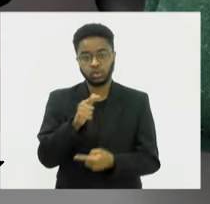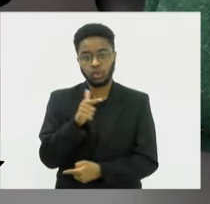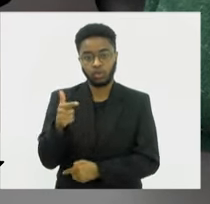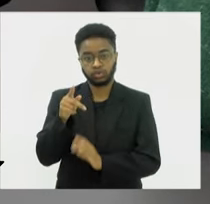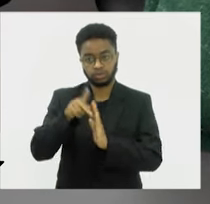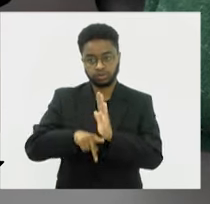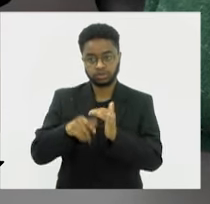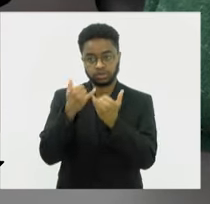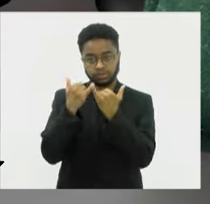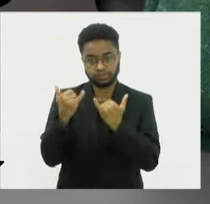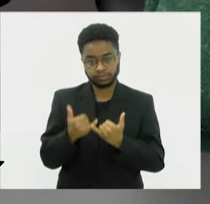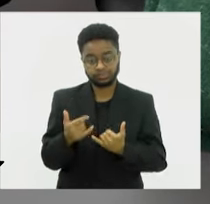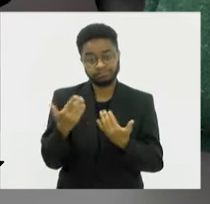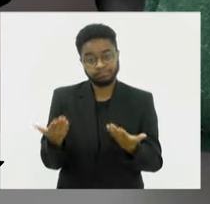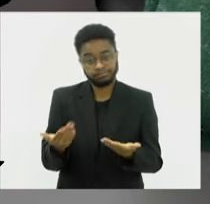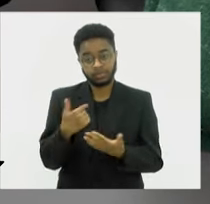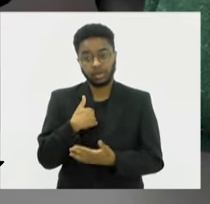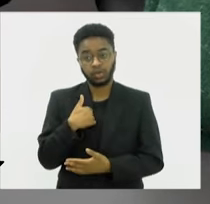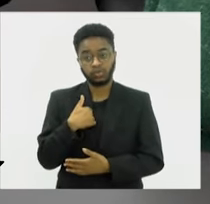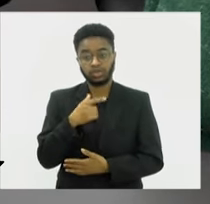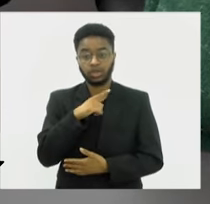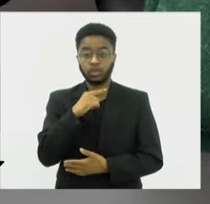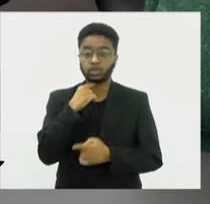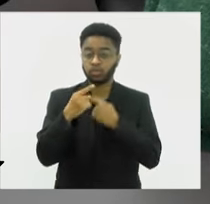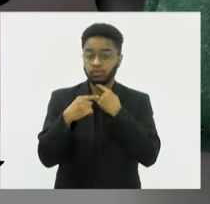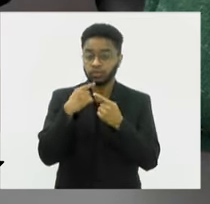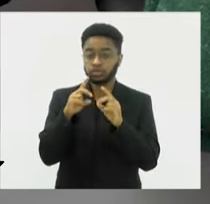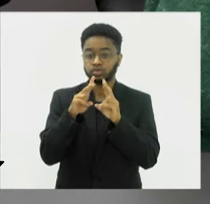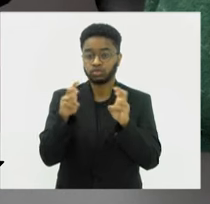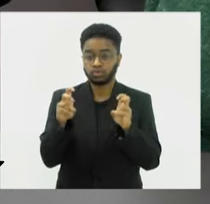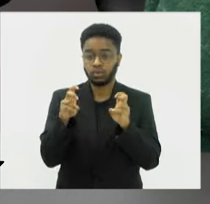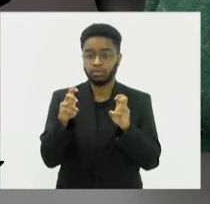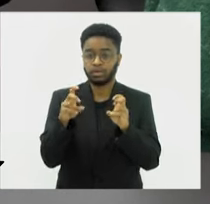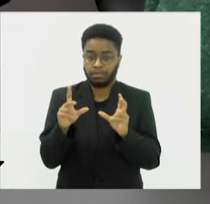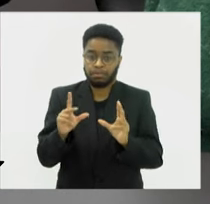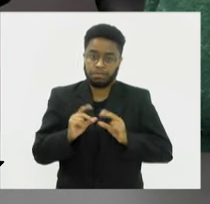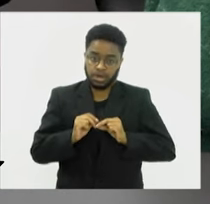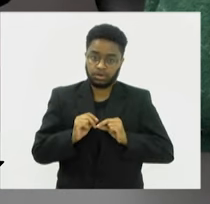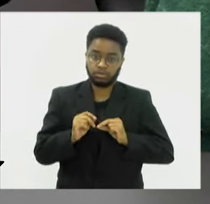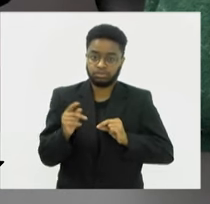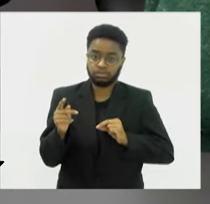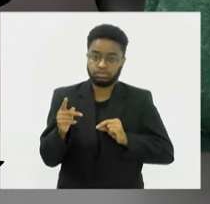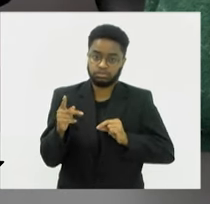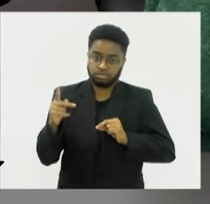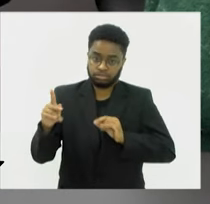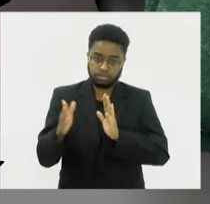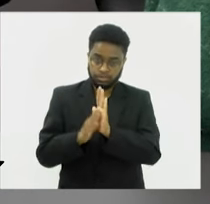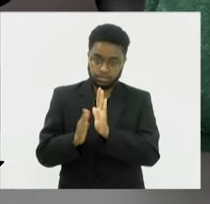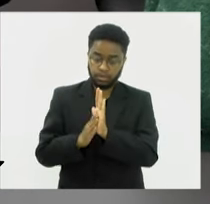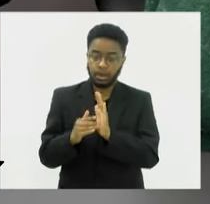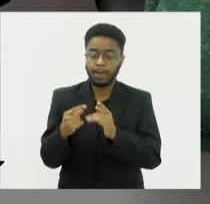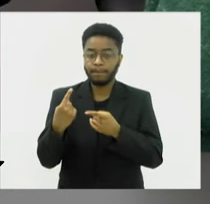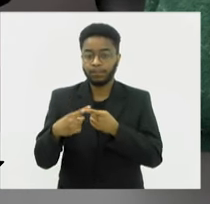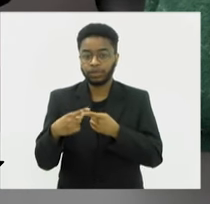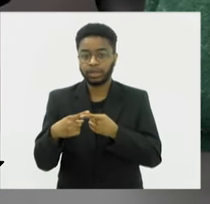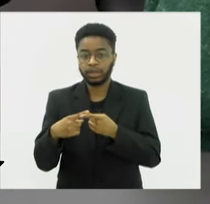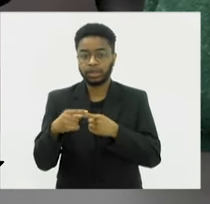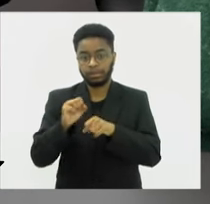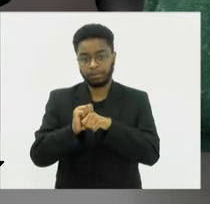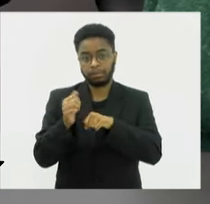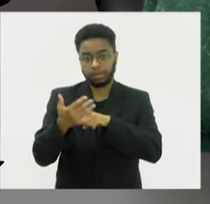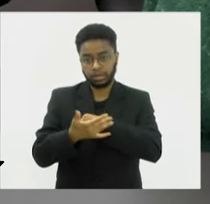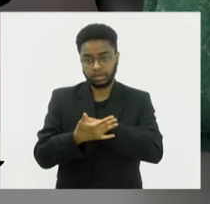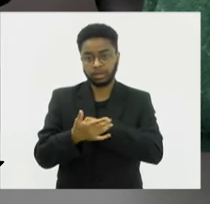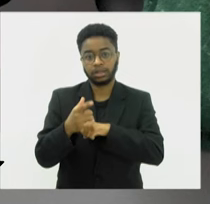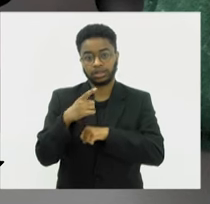semelhantes. Eu, sinceramente, eu tenho dúvida no mérito desse recorte que a deputada Érica propõe. Porque, embora a pandemia tenha sido